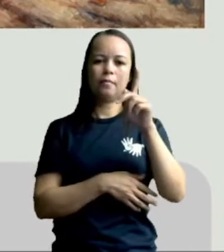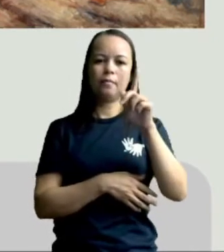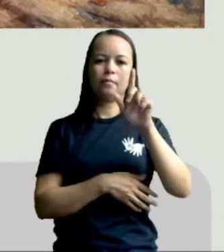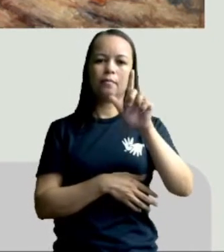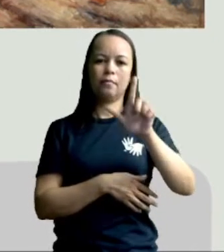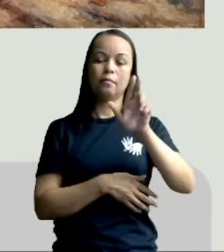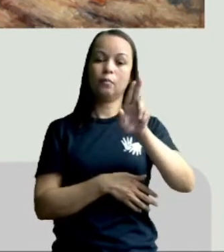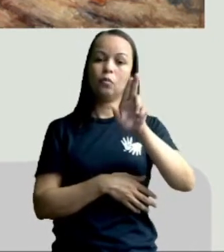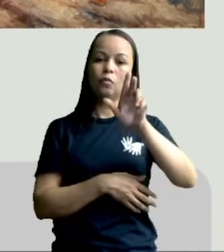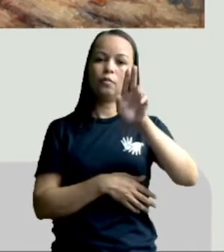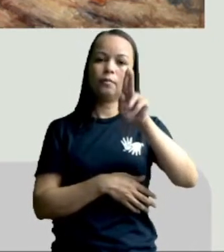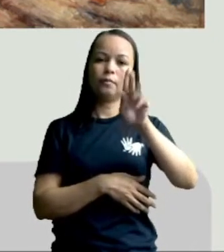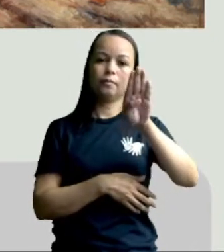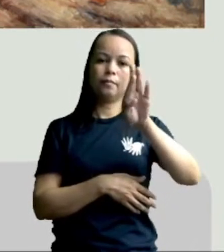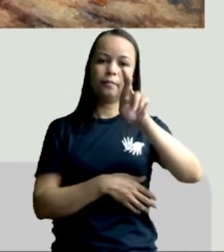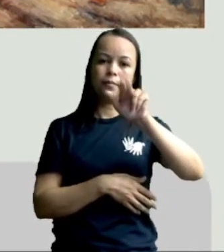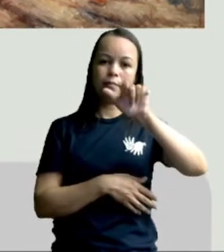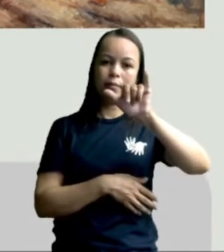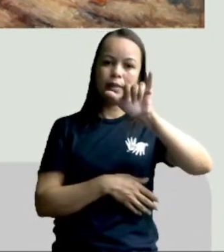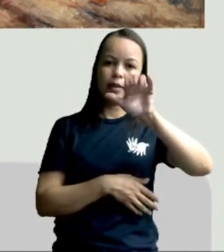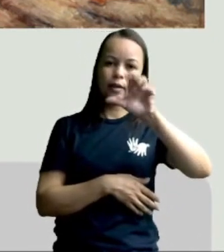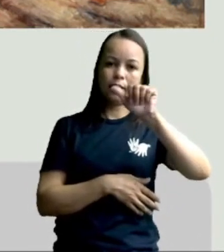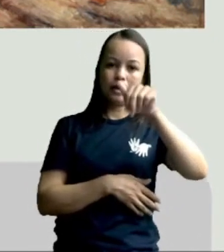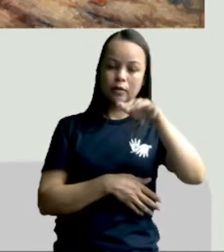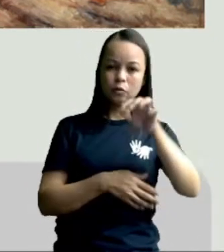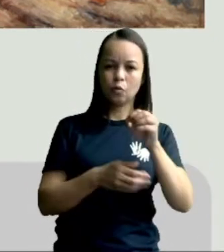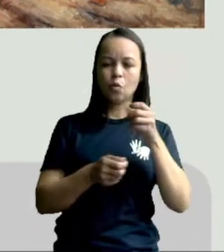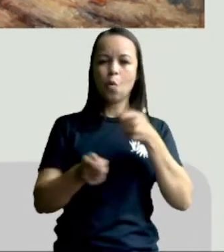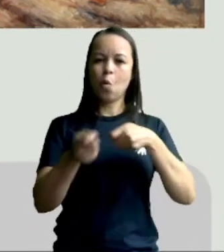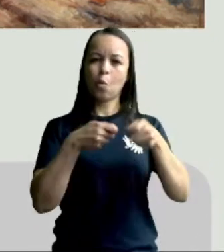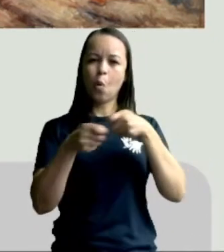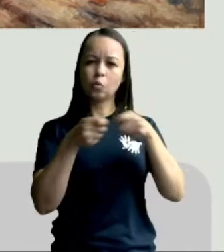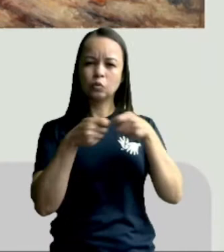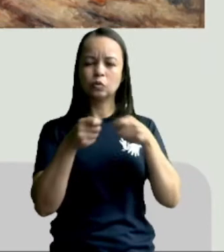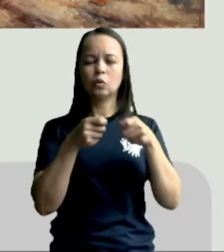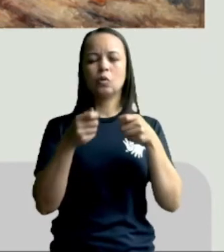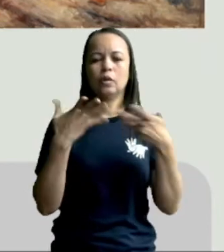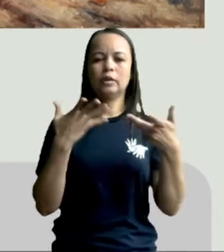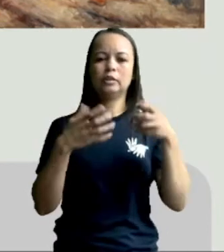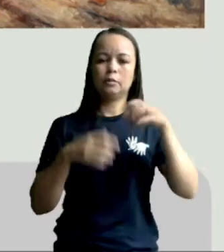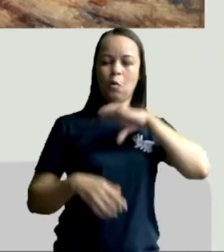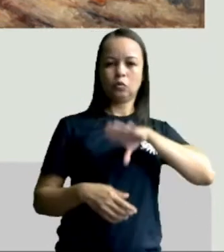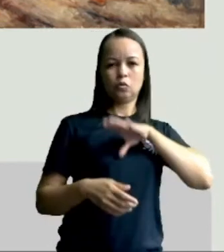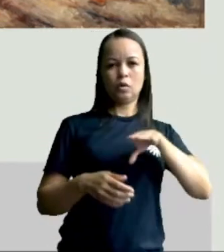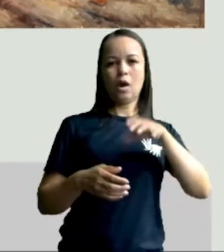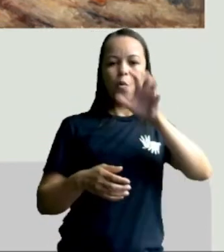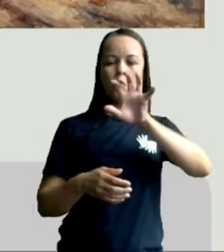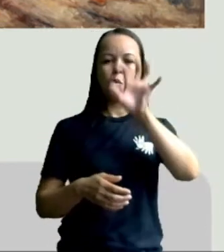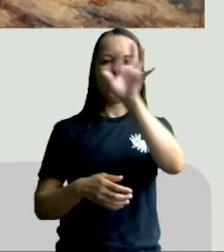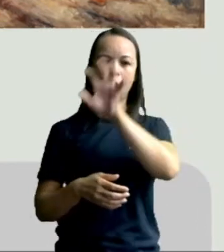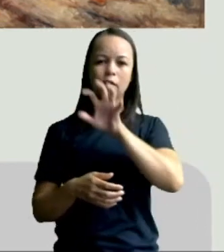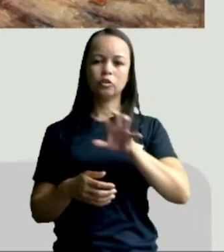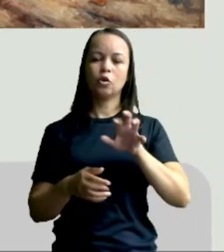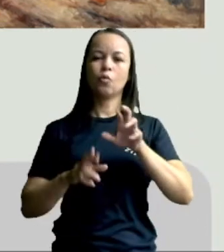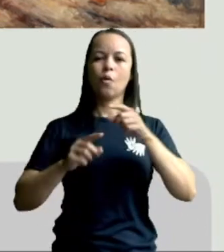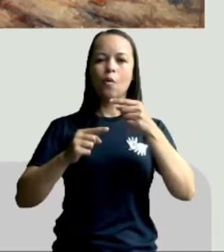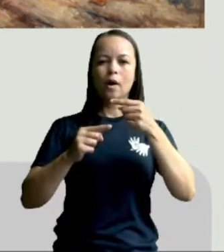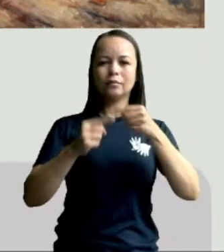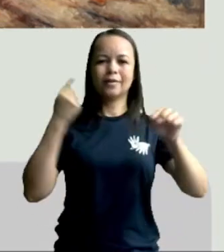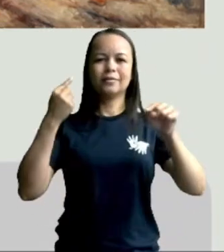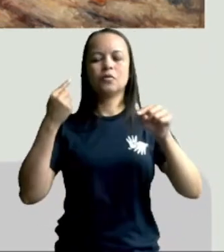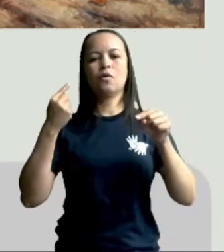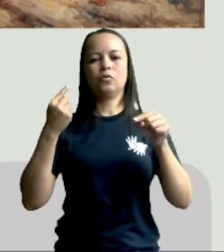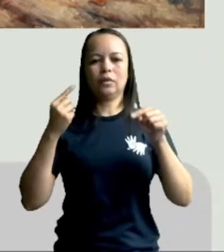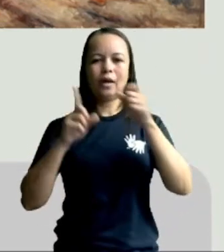a insatisfação local com o controle de Portugal sobre a região e com a desigualdade